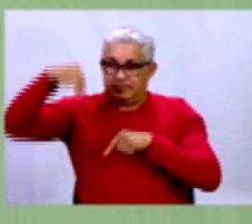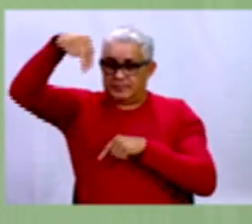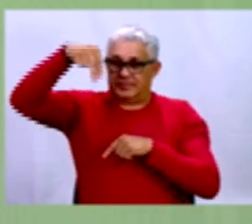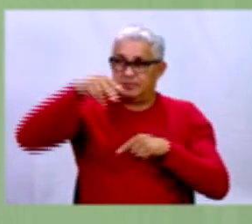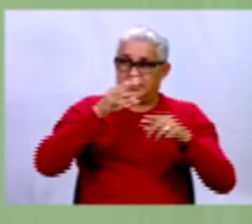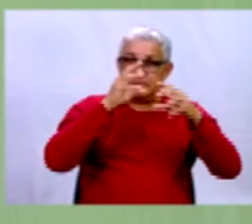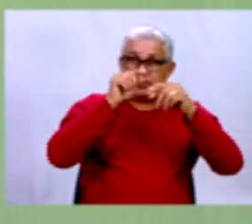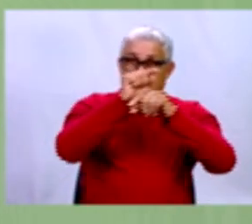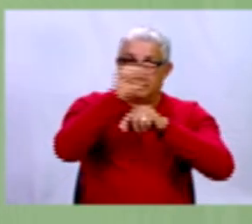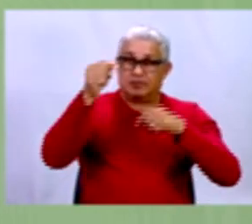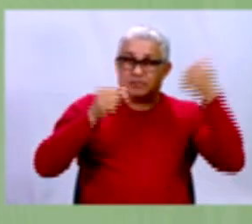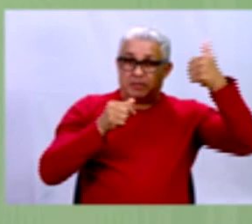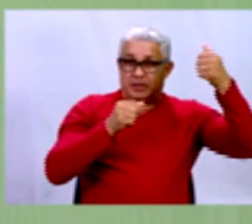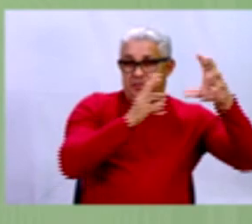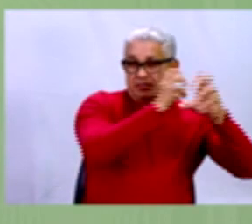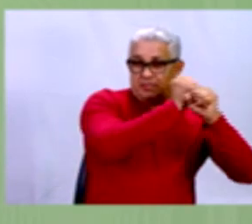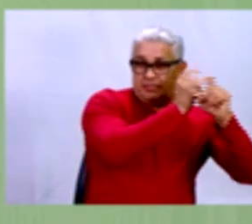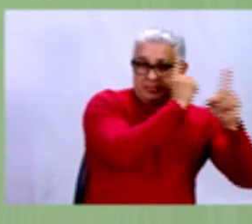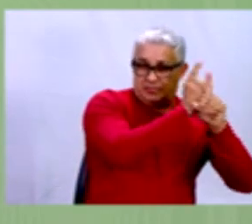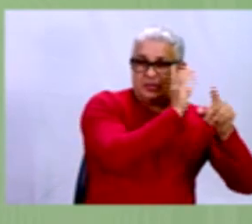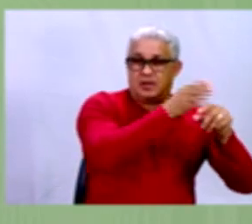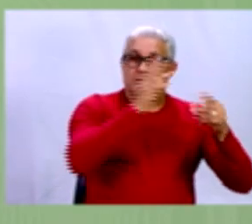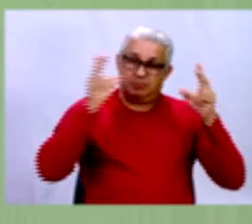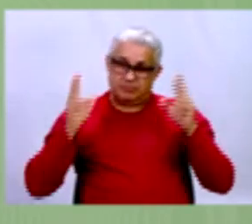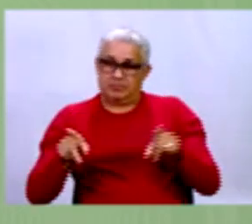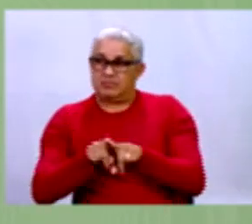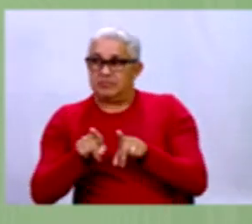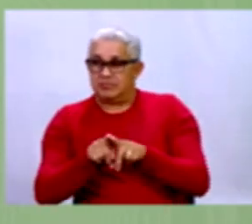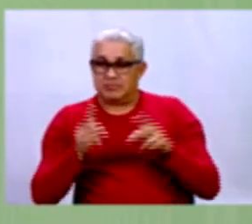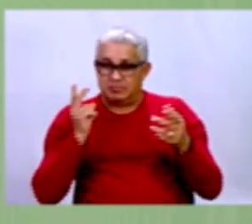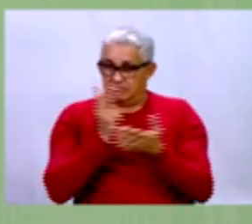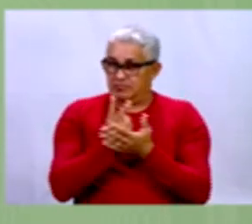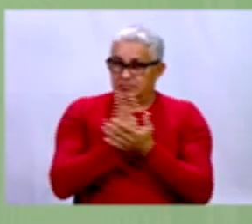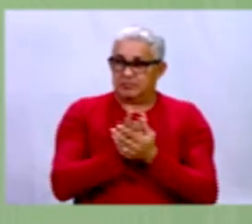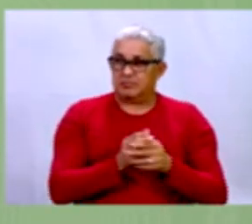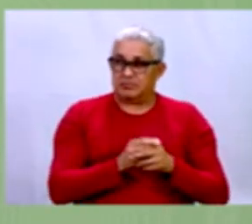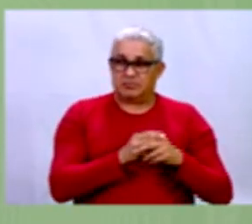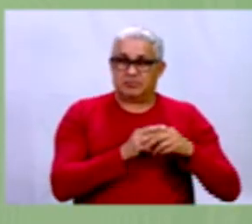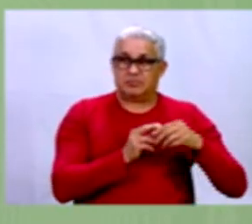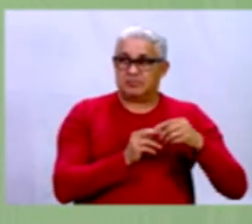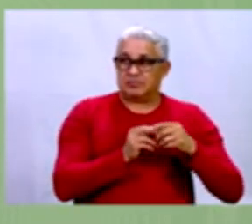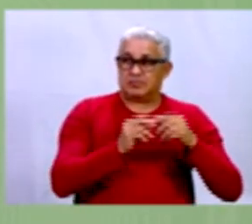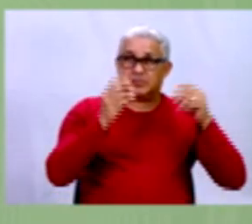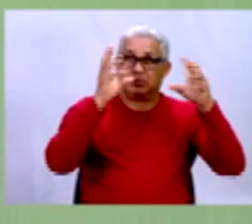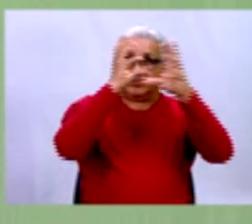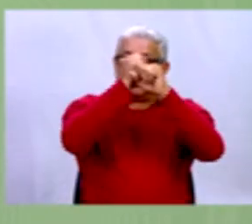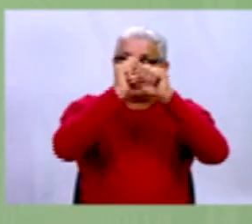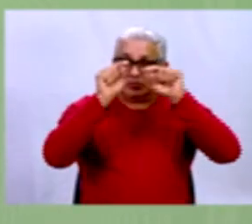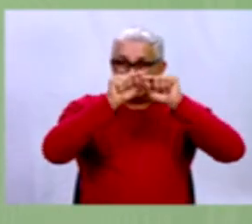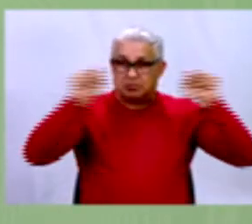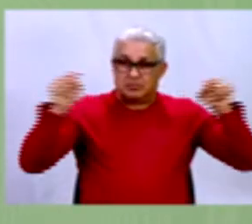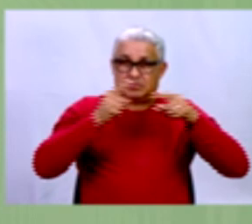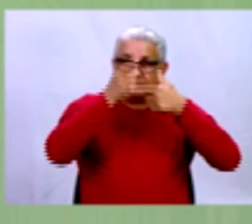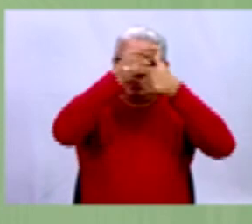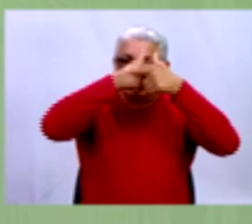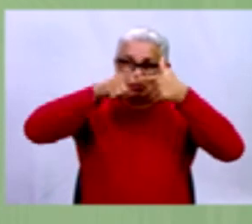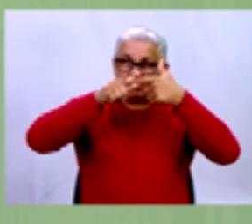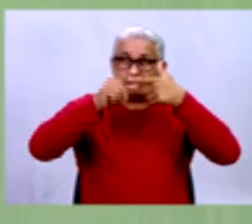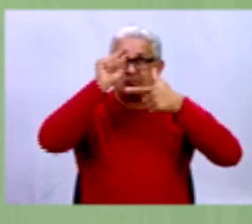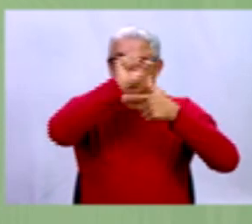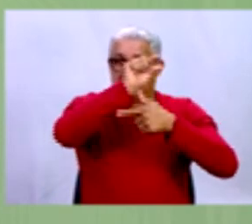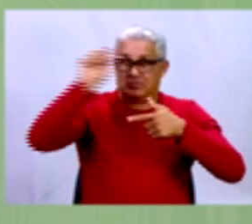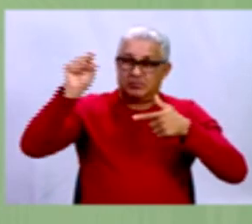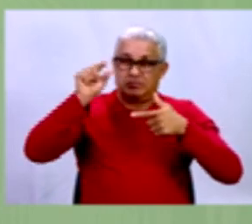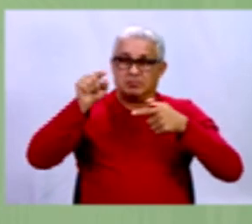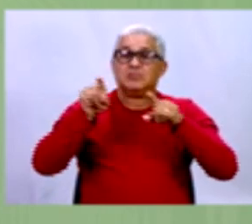encontraram essa aqui, porque é a mesma coisa, tá? Então, quando vocês fazem esse cálculo de cima, vocês já conseguem ter a resposta